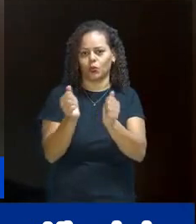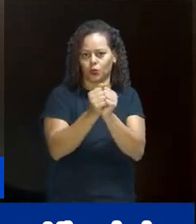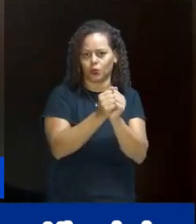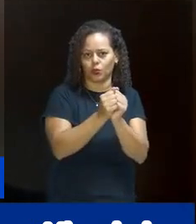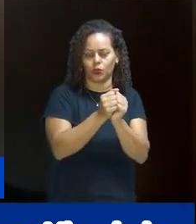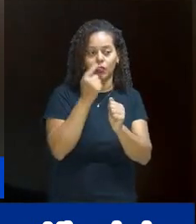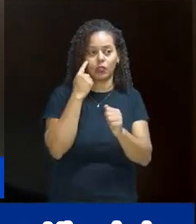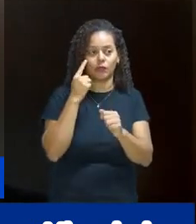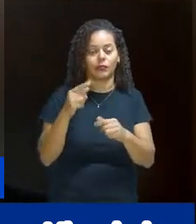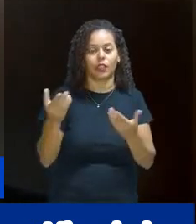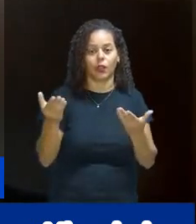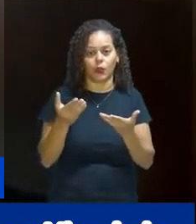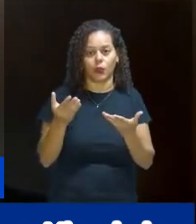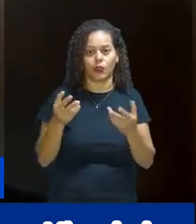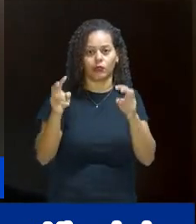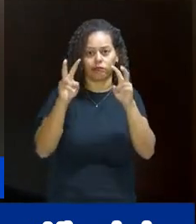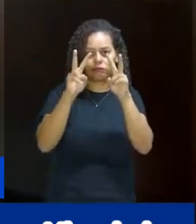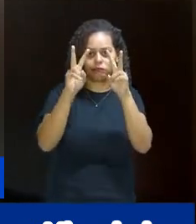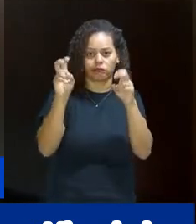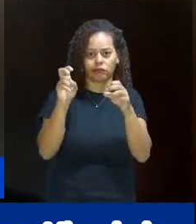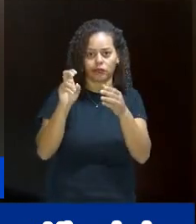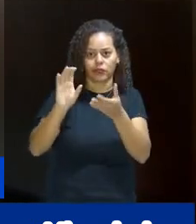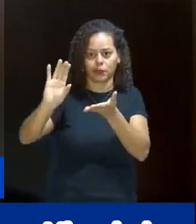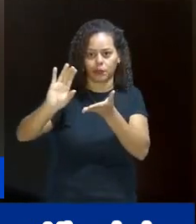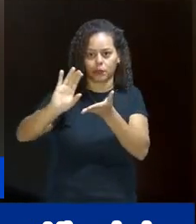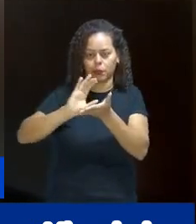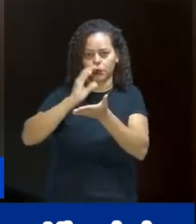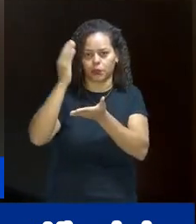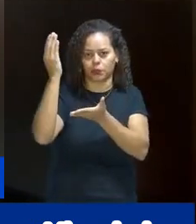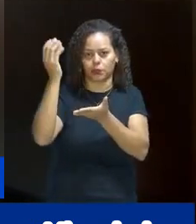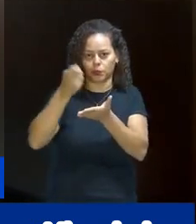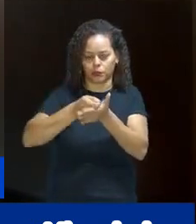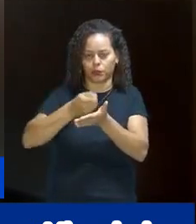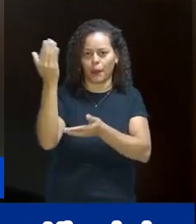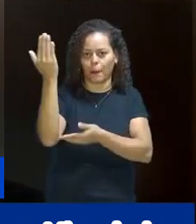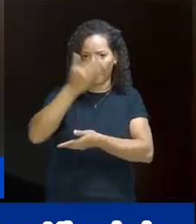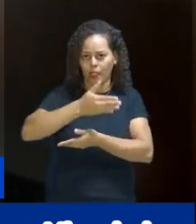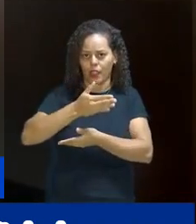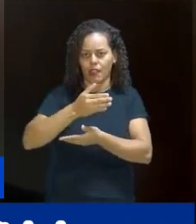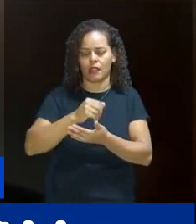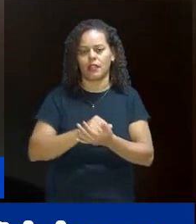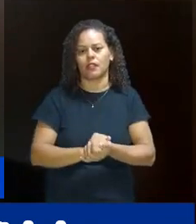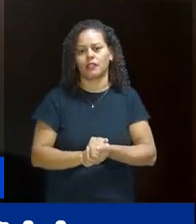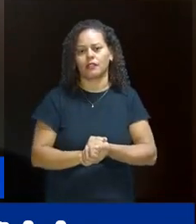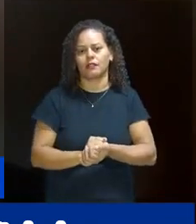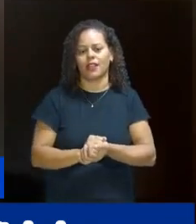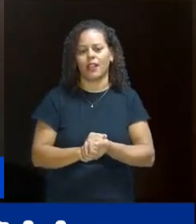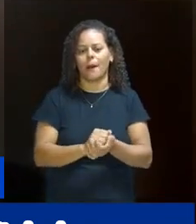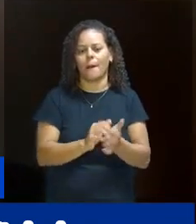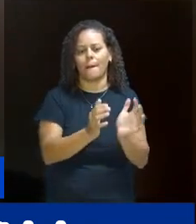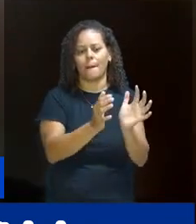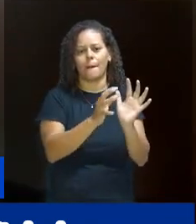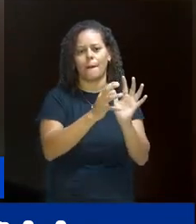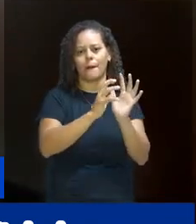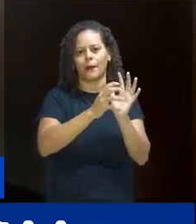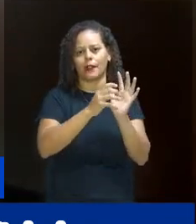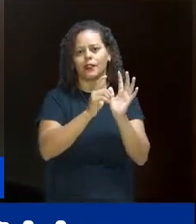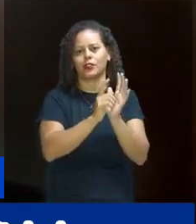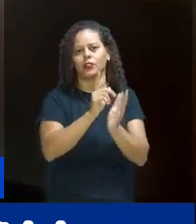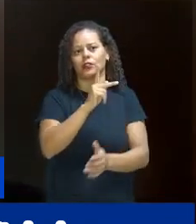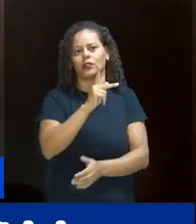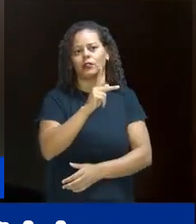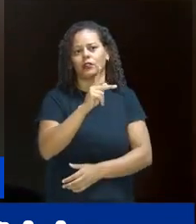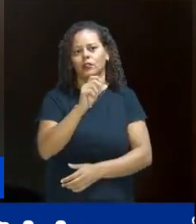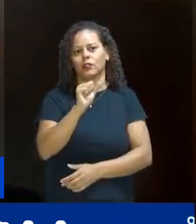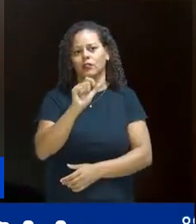Trata-se de prestação de contas anual do Partido Socialismo e Liberdade, referente ao exercício financeiro de